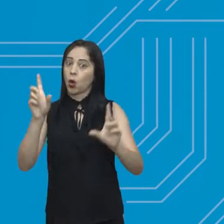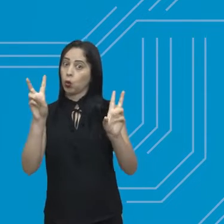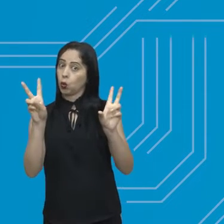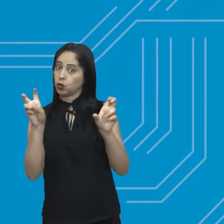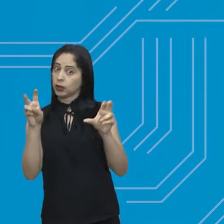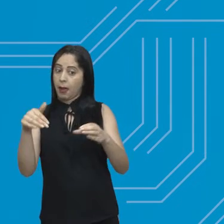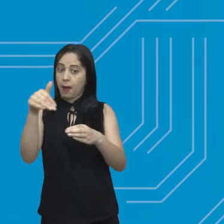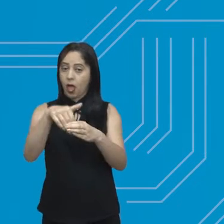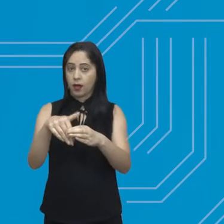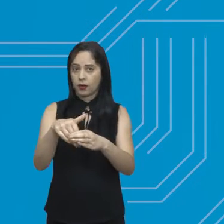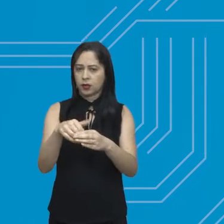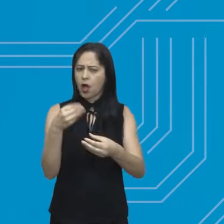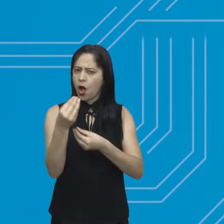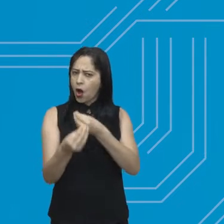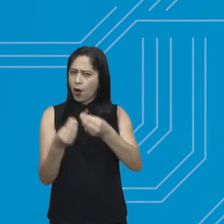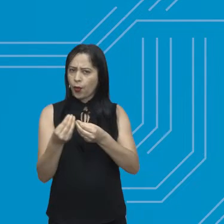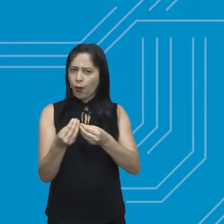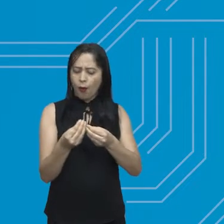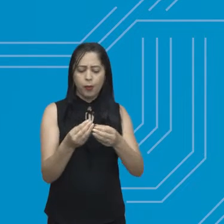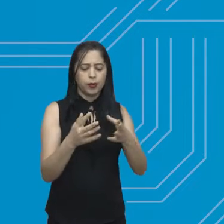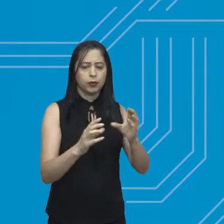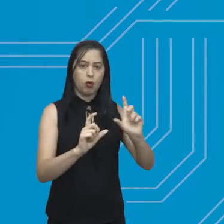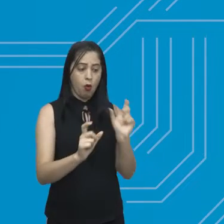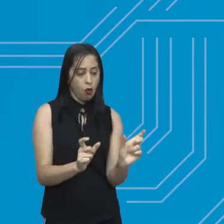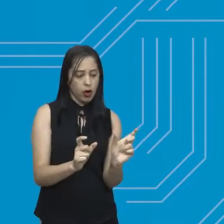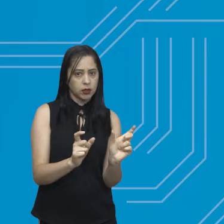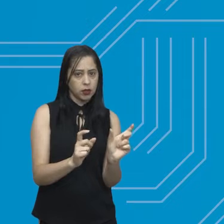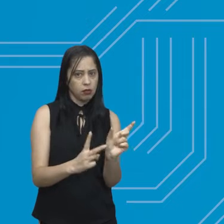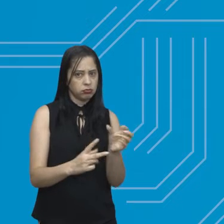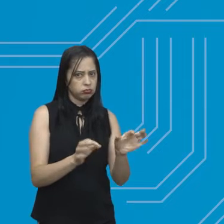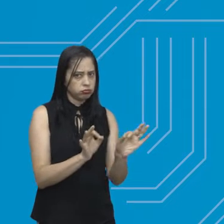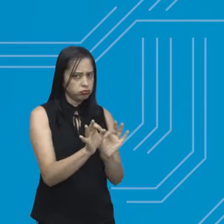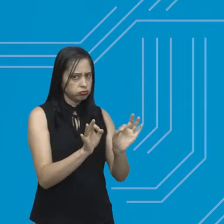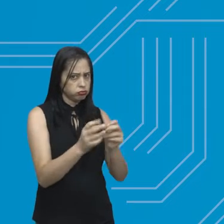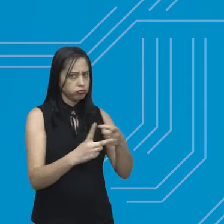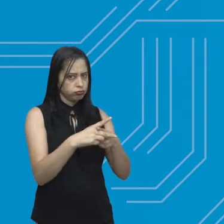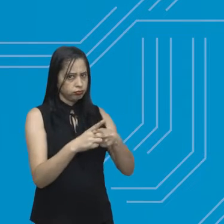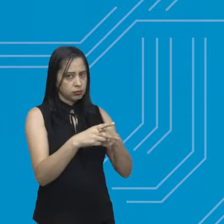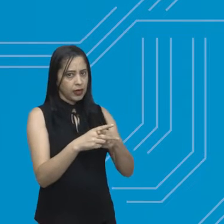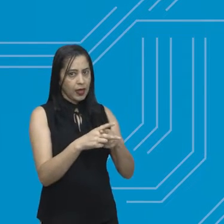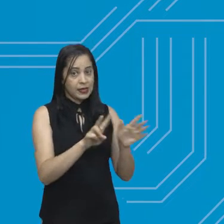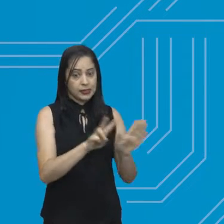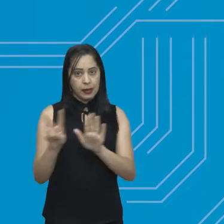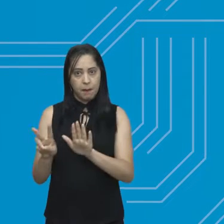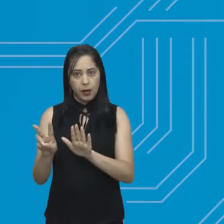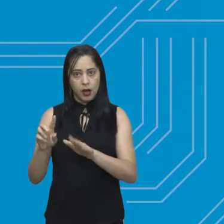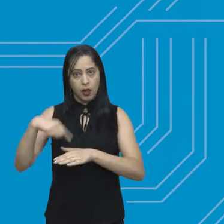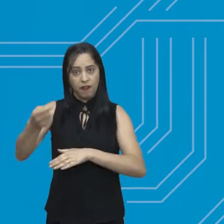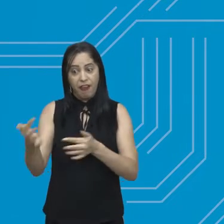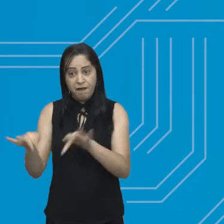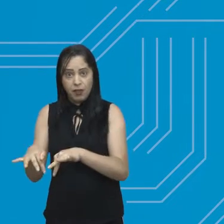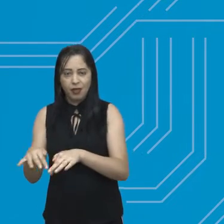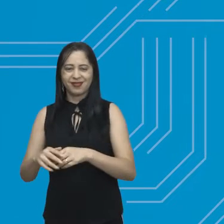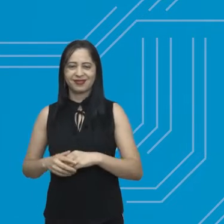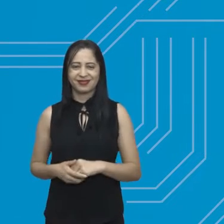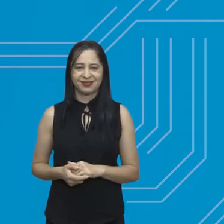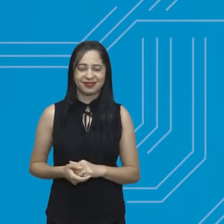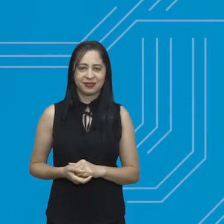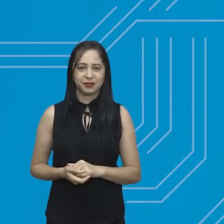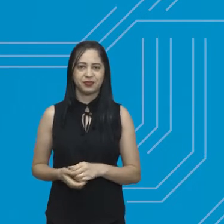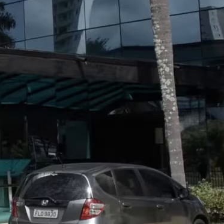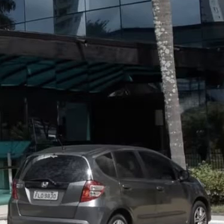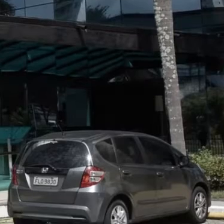falando em eleição, você vai saber os caminhos para regularizar o título de eleitor. Prazo se encerra na semana que vem. A gente volta